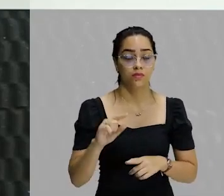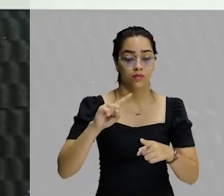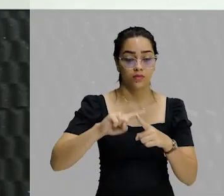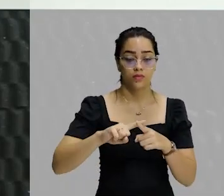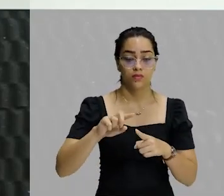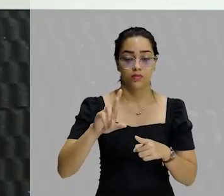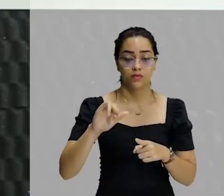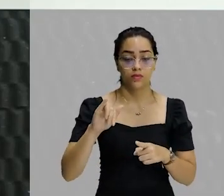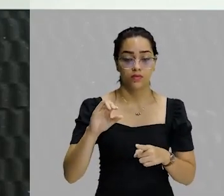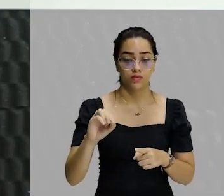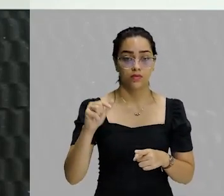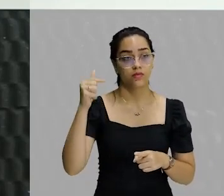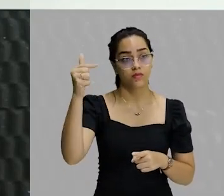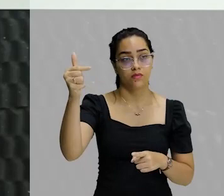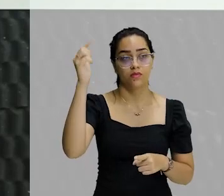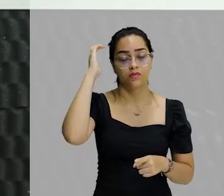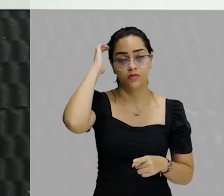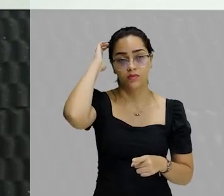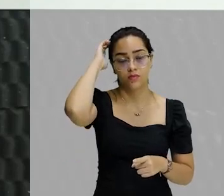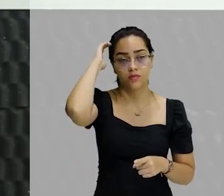vezes o raio ao quadrado.